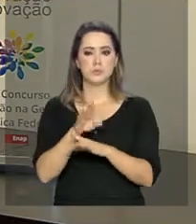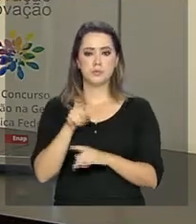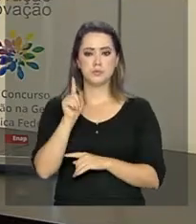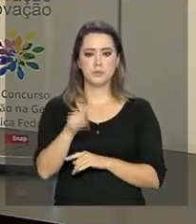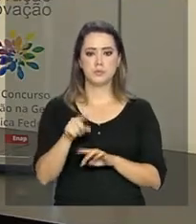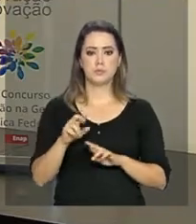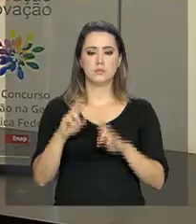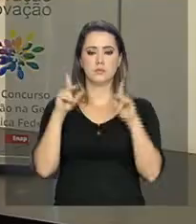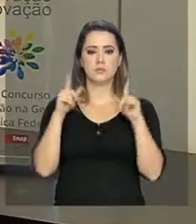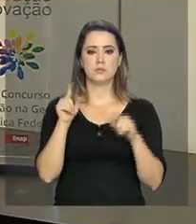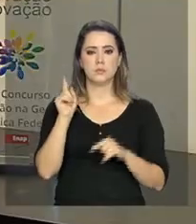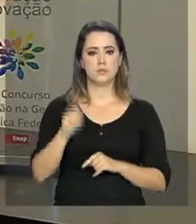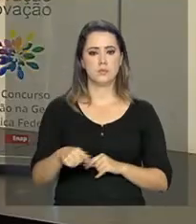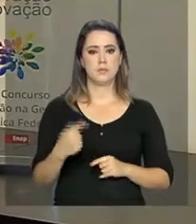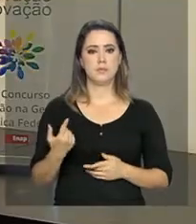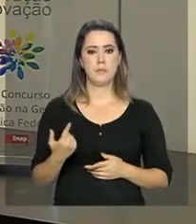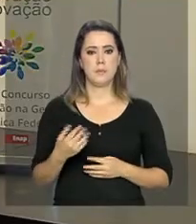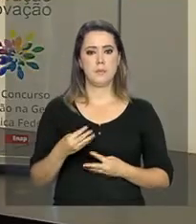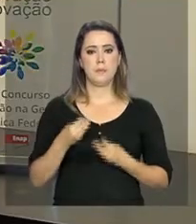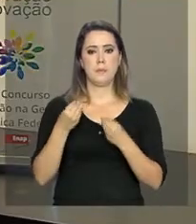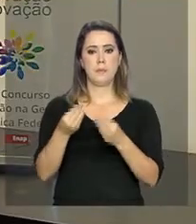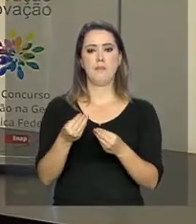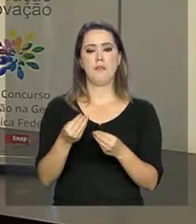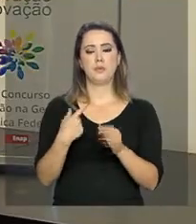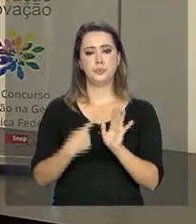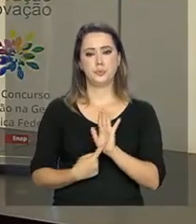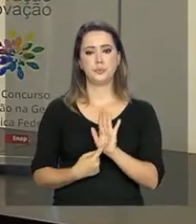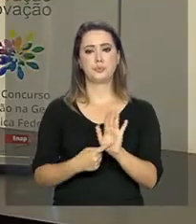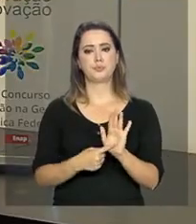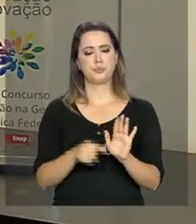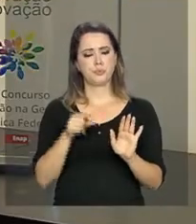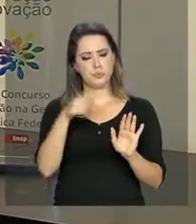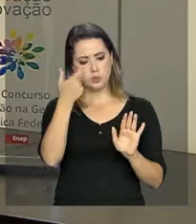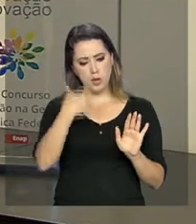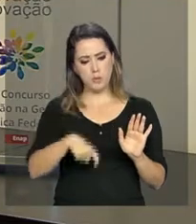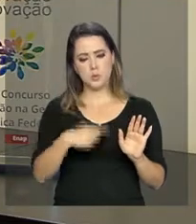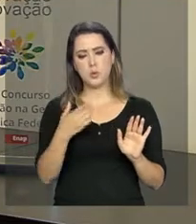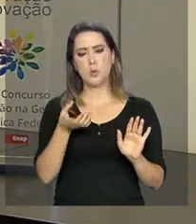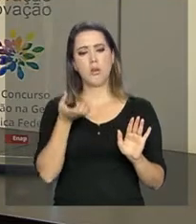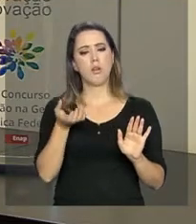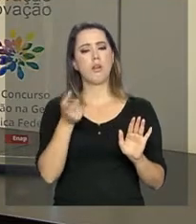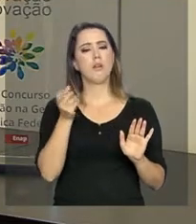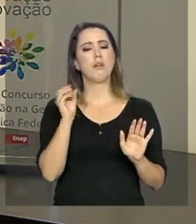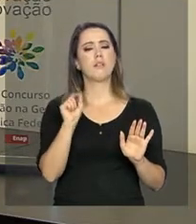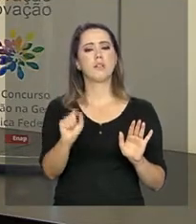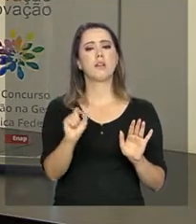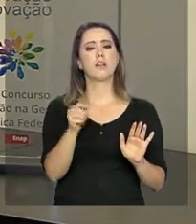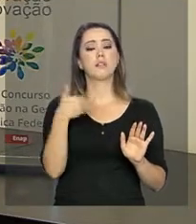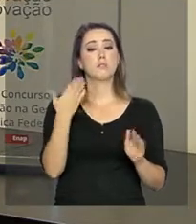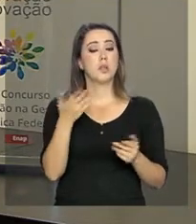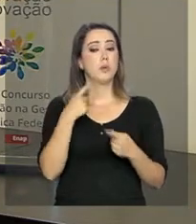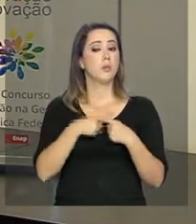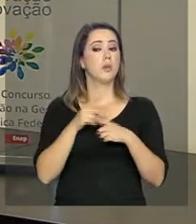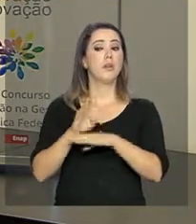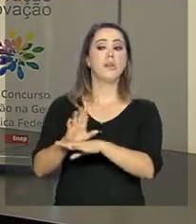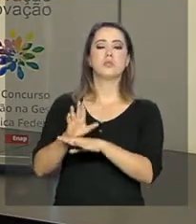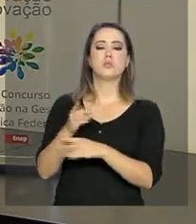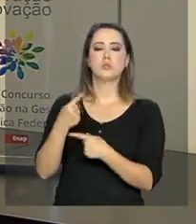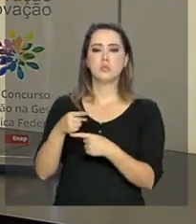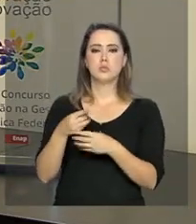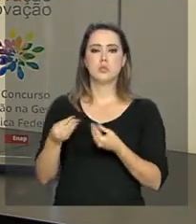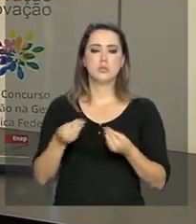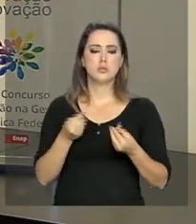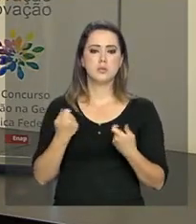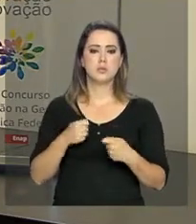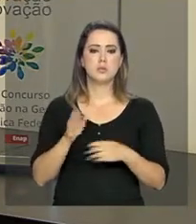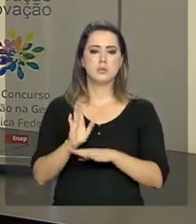diferente então eles de científica e ele diz porque ele está contribuindo e o qual a contribuição que ele tem que